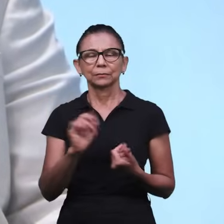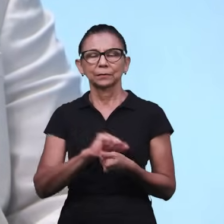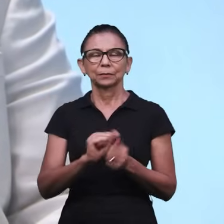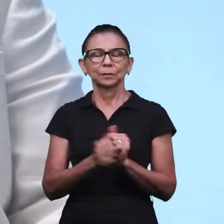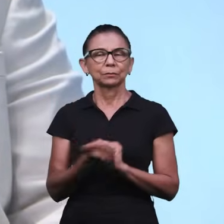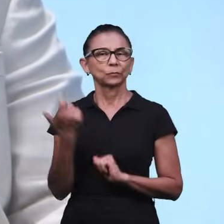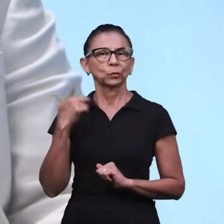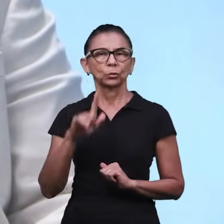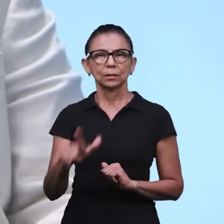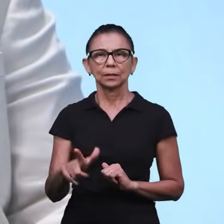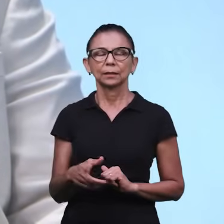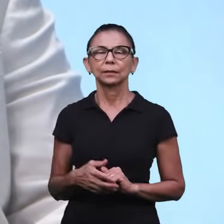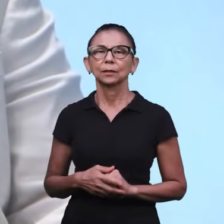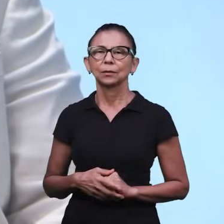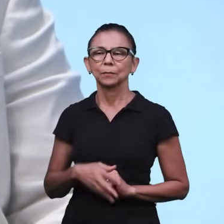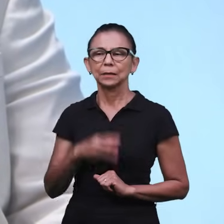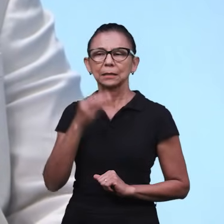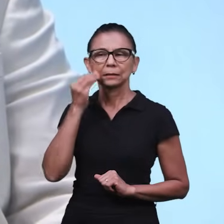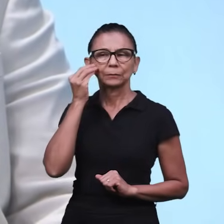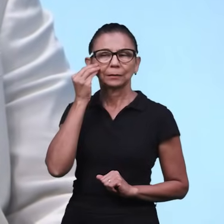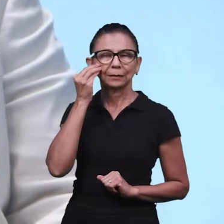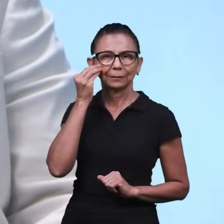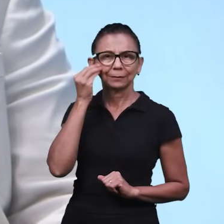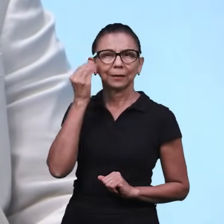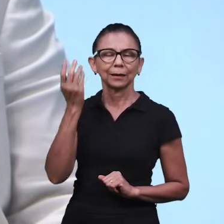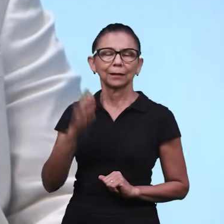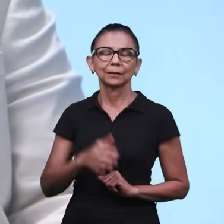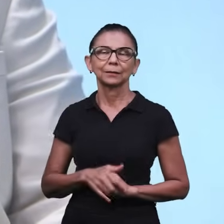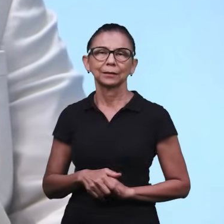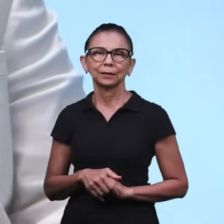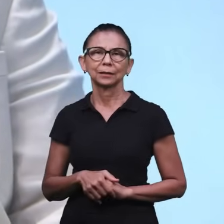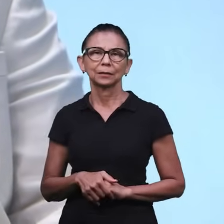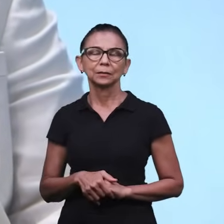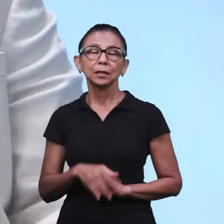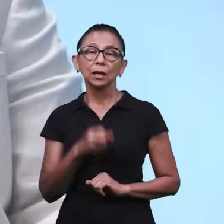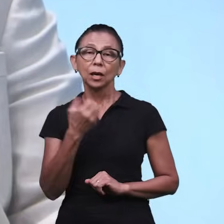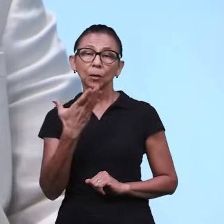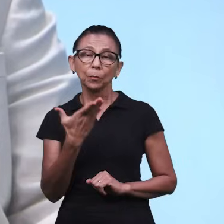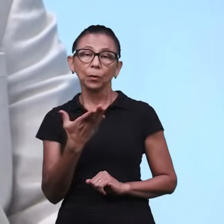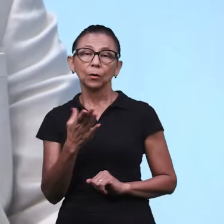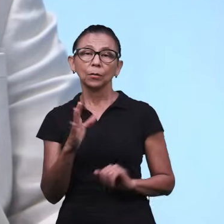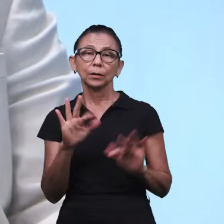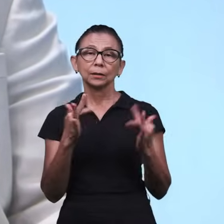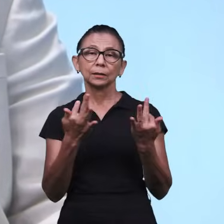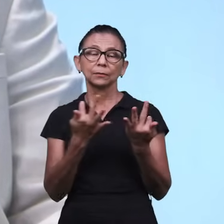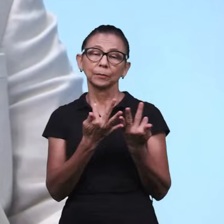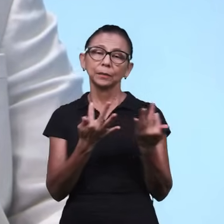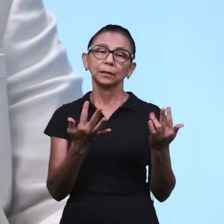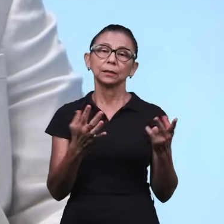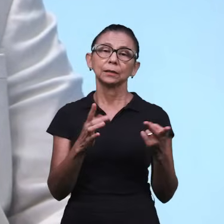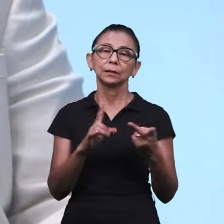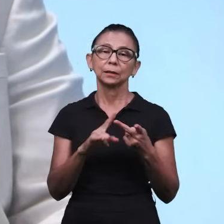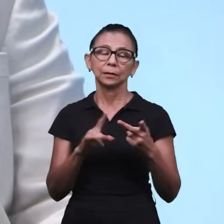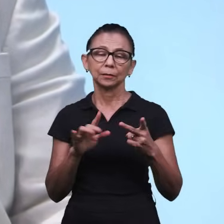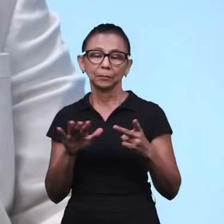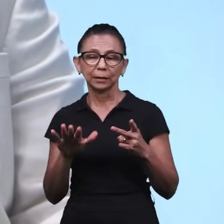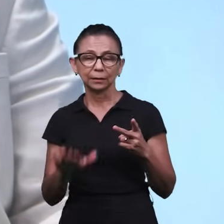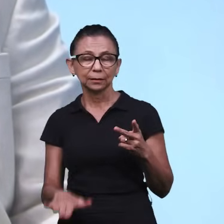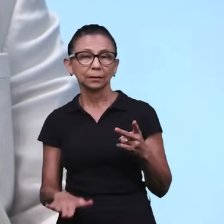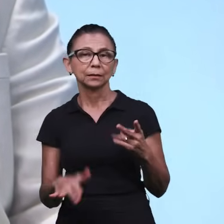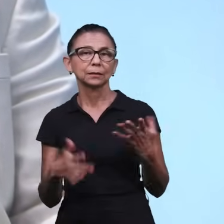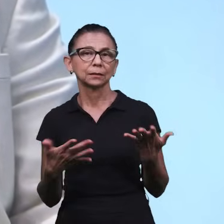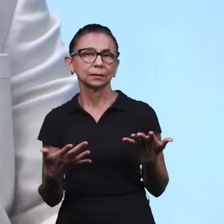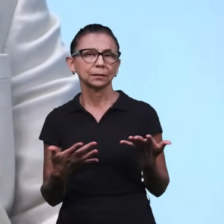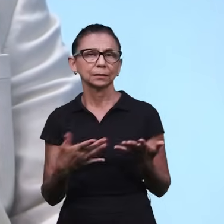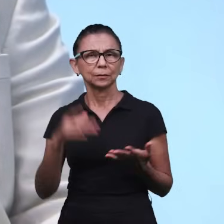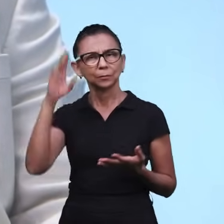acho que é melhor para a criança, para a família e principalmente o Senhor. O Senhor, ele opera em todas